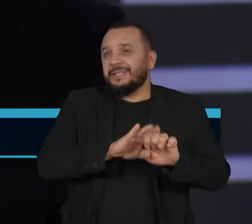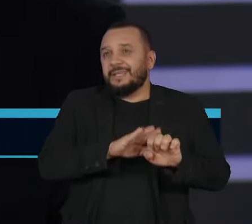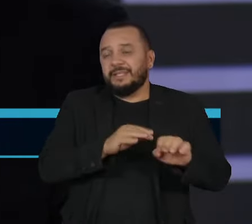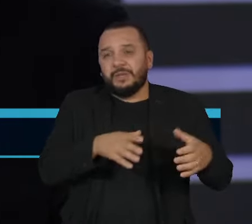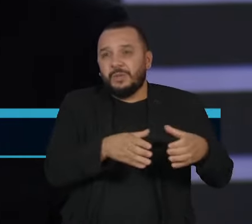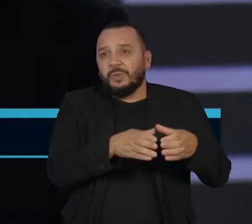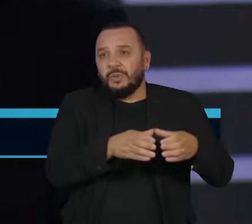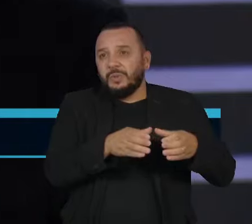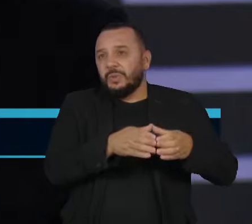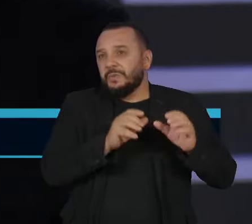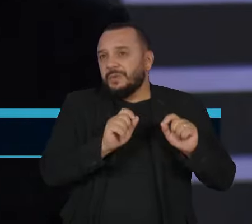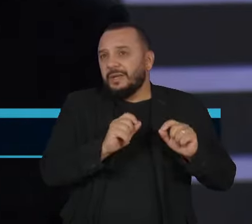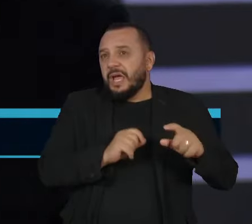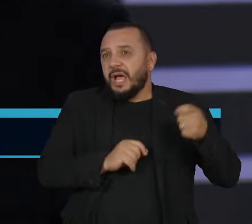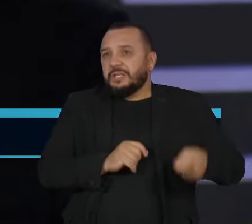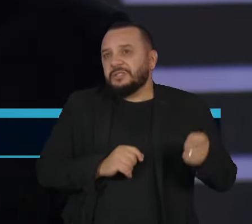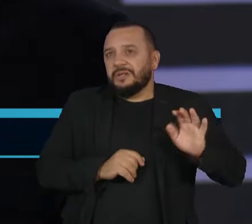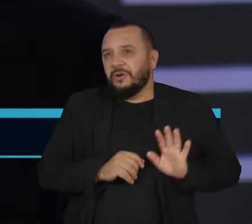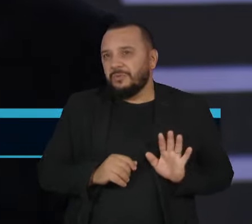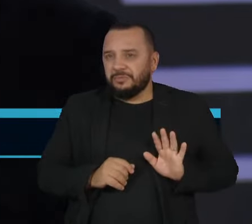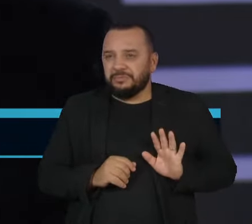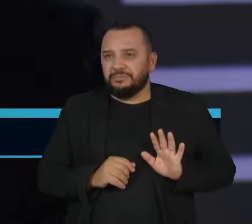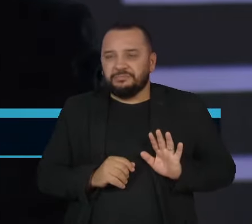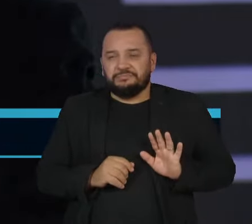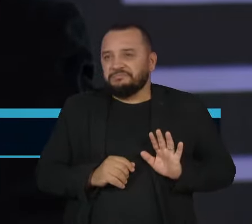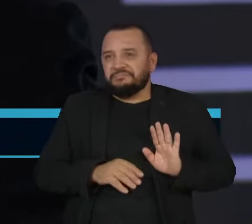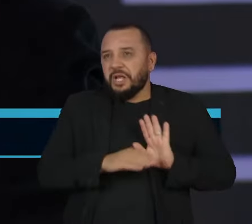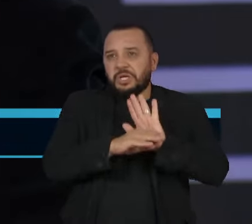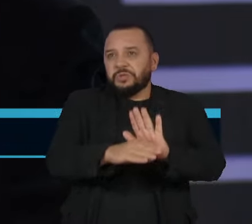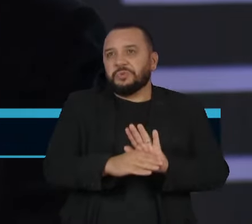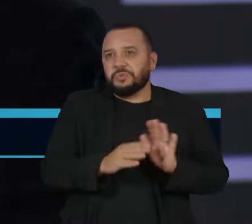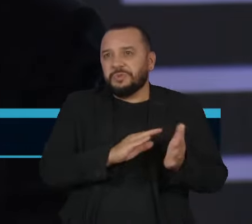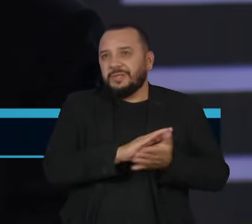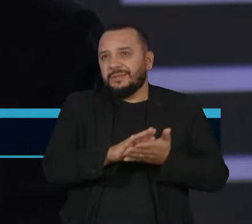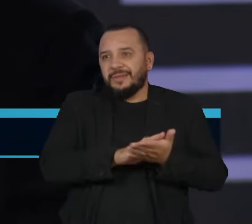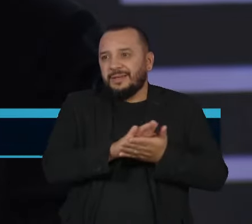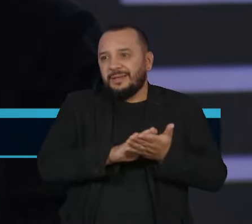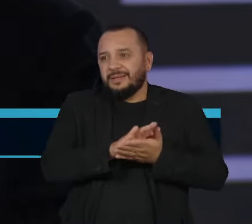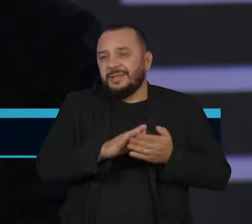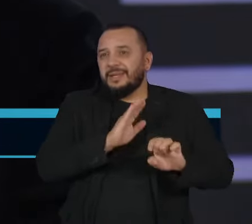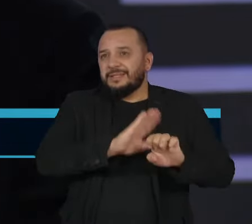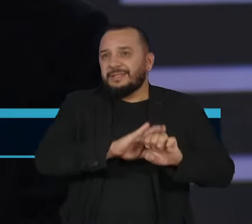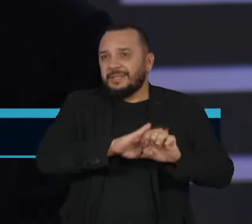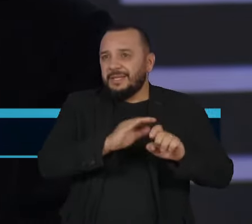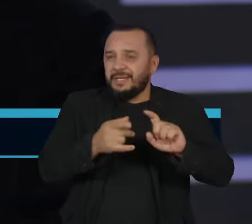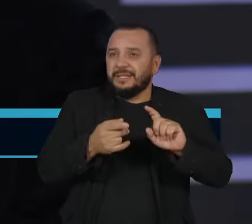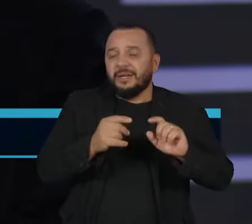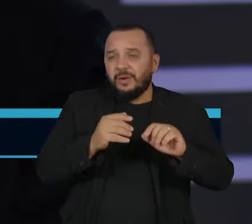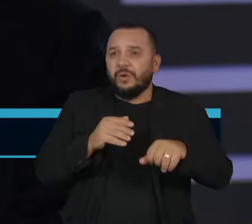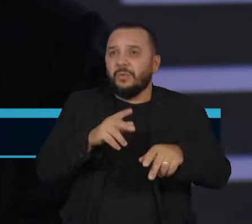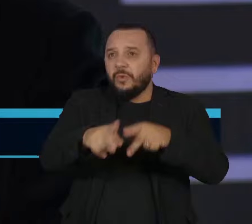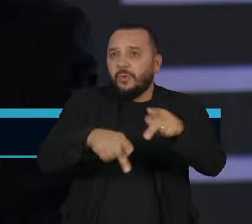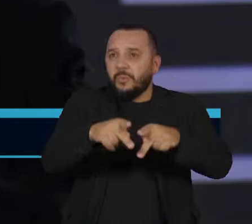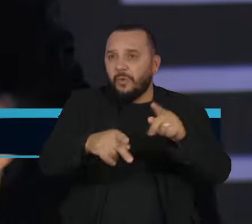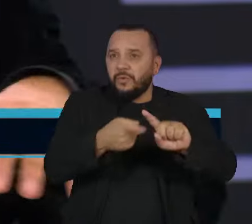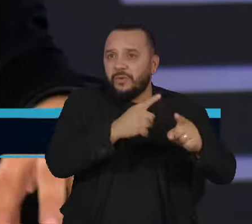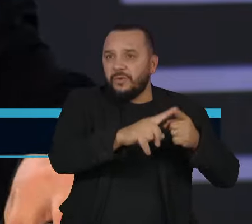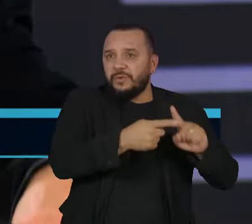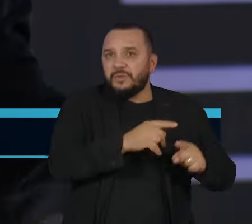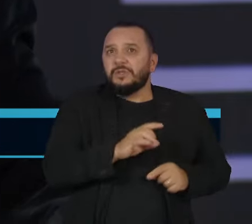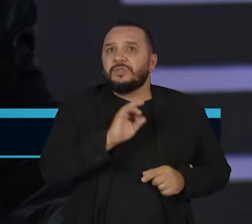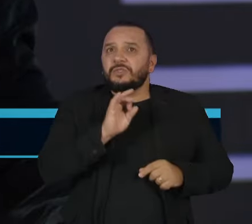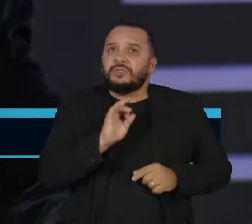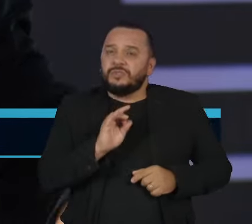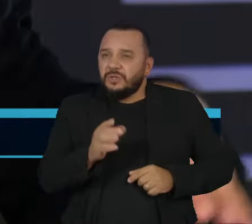algum tempo, inclusive nos Estados Unidos, não ajuda a fazer com que a esquerda converse com as pessoas reais. Ela fica nas redações de